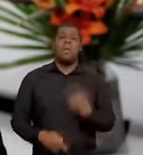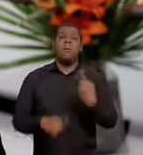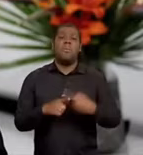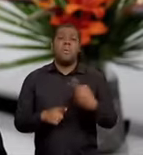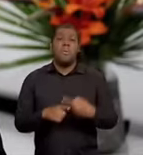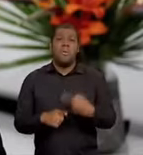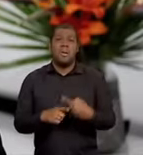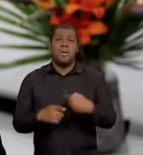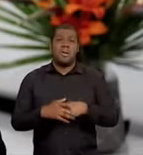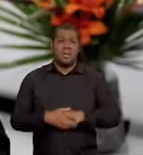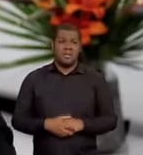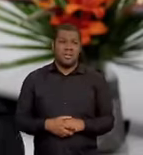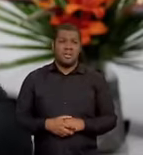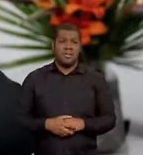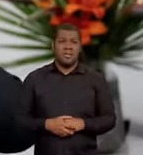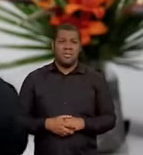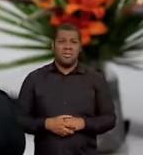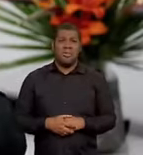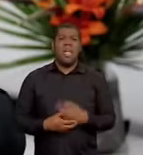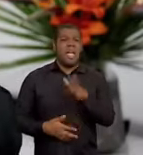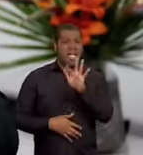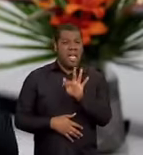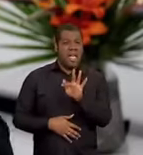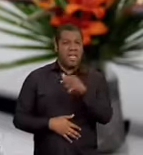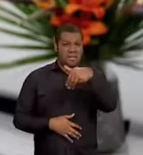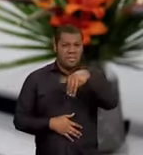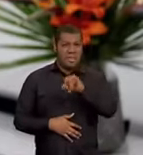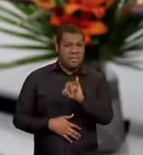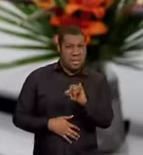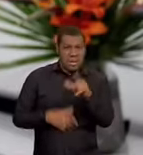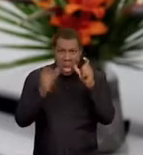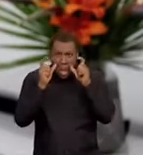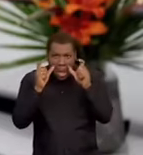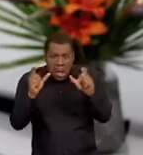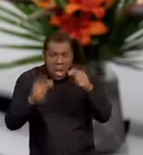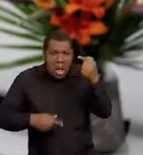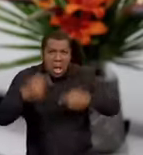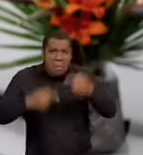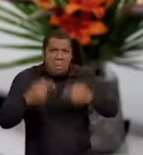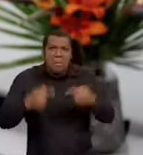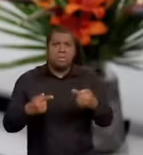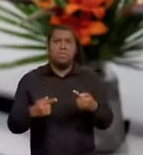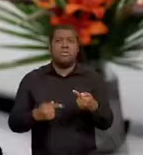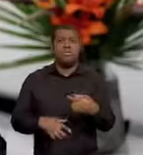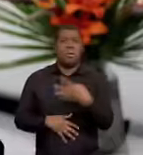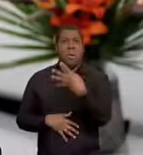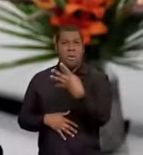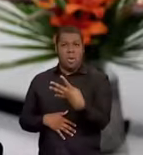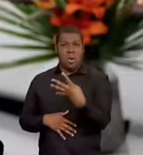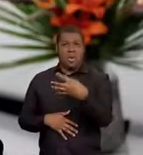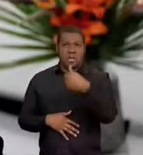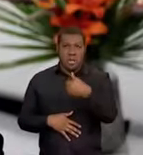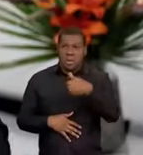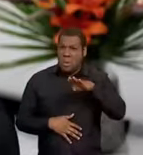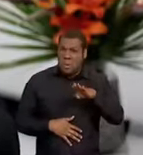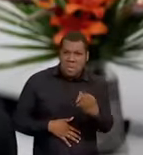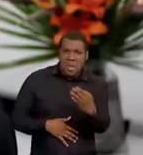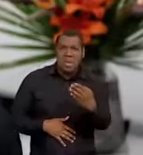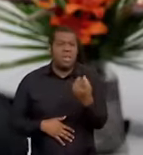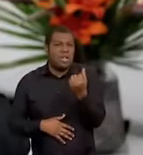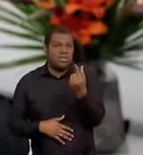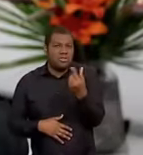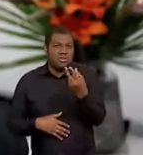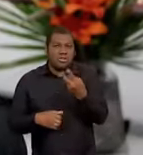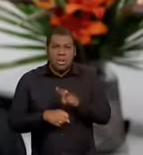interesses políticos do FMI, os 44 bilhões emprestados ao Macri na época das eleições. Há quem diga na